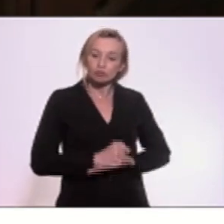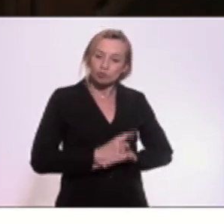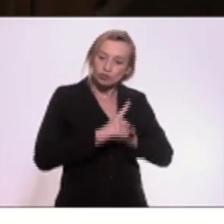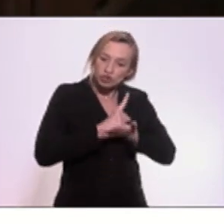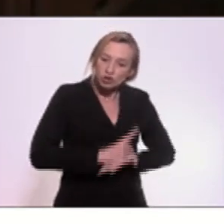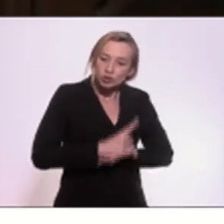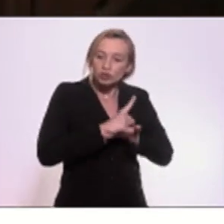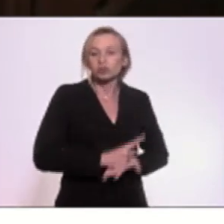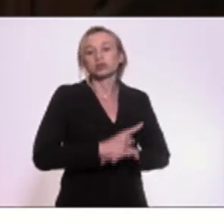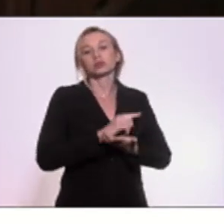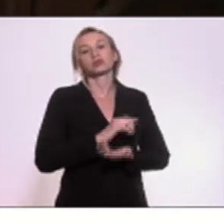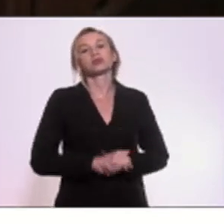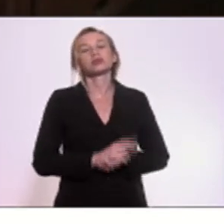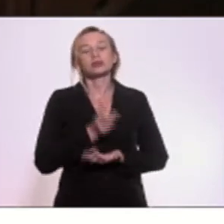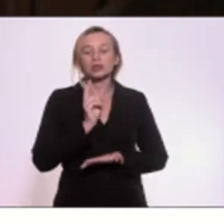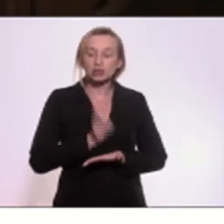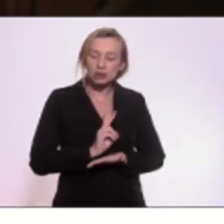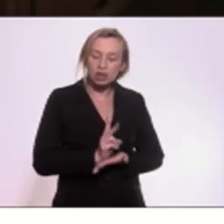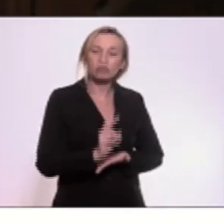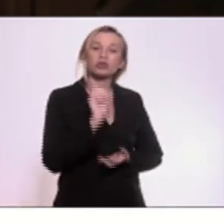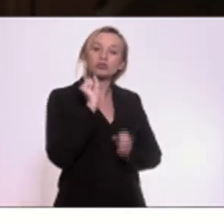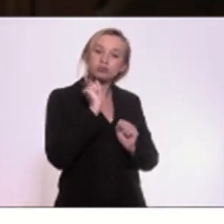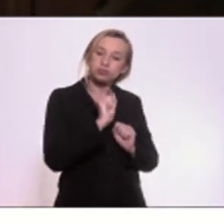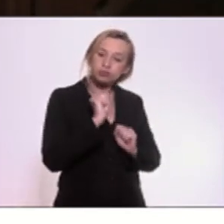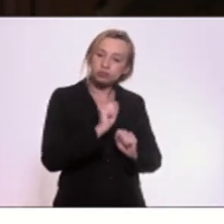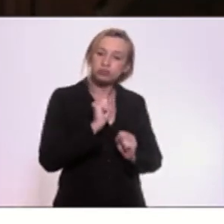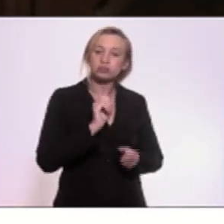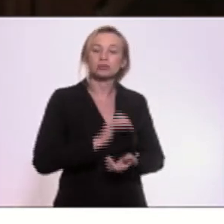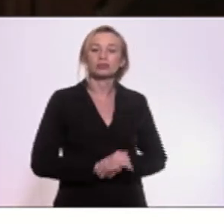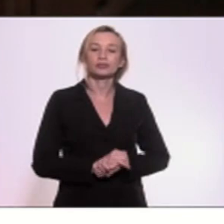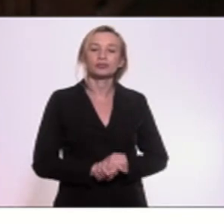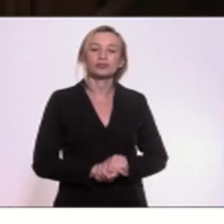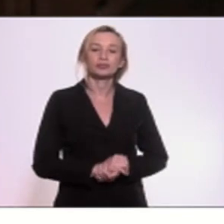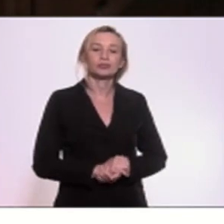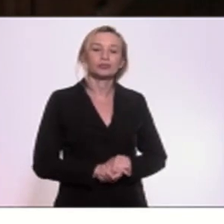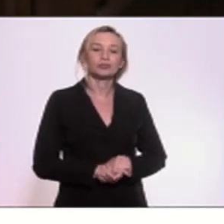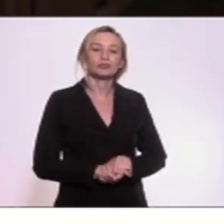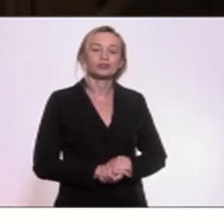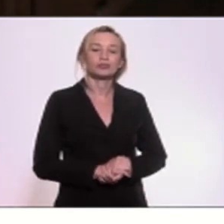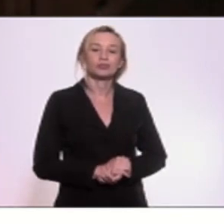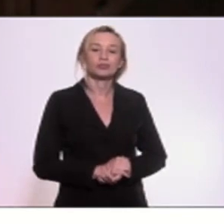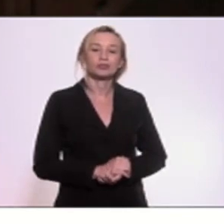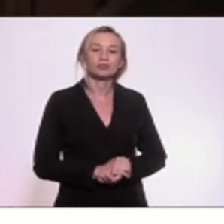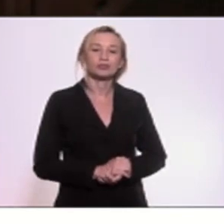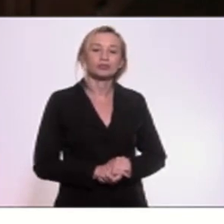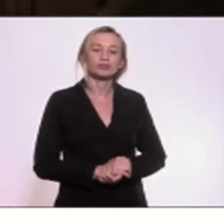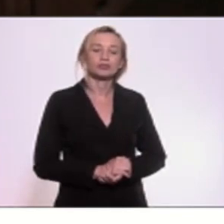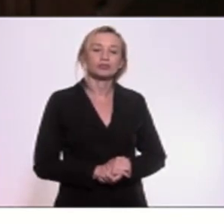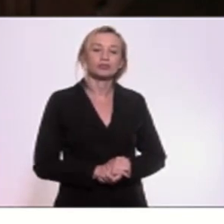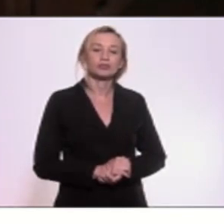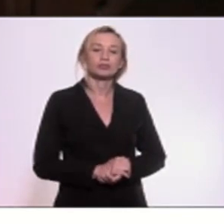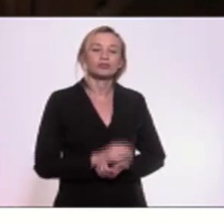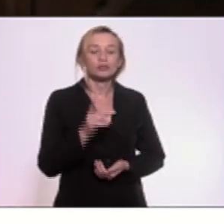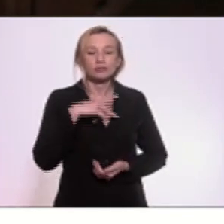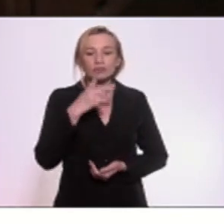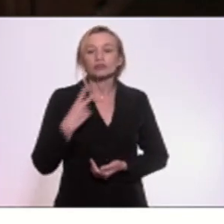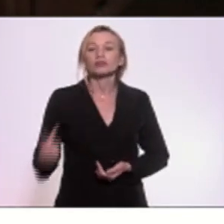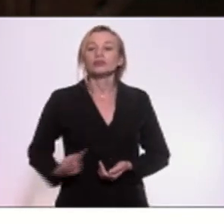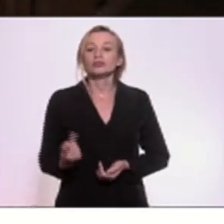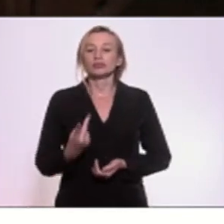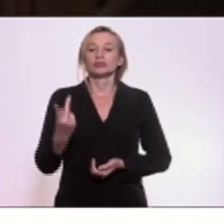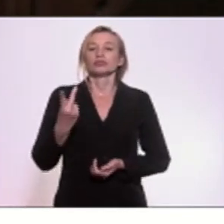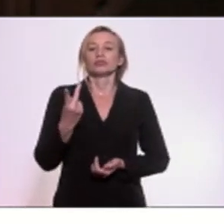resistência. E sempre que possível, assumir publicamente os valores